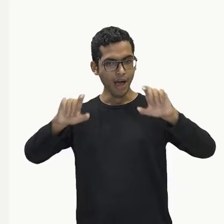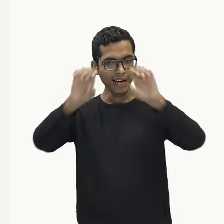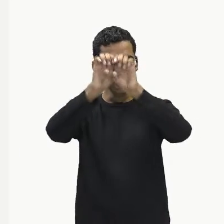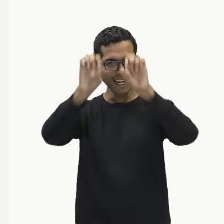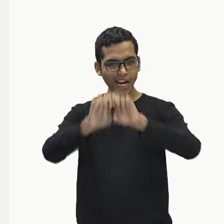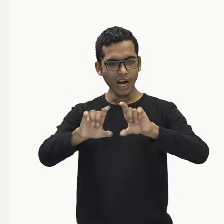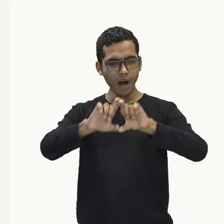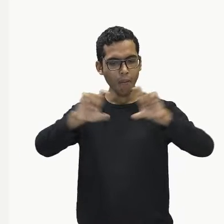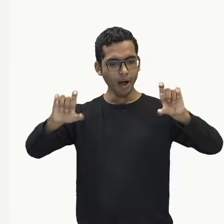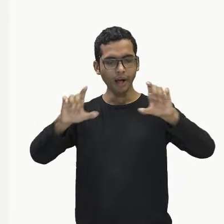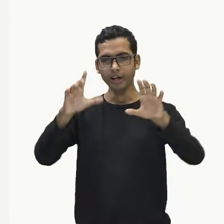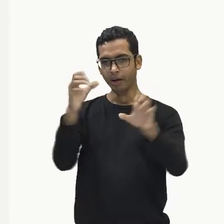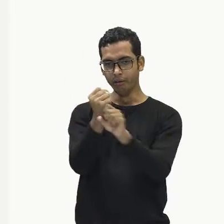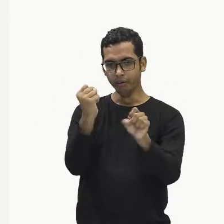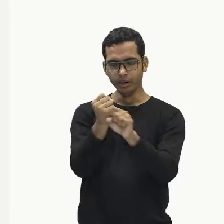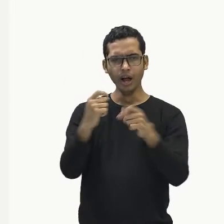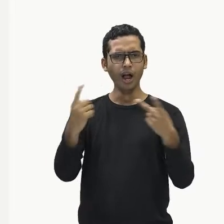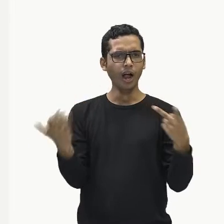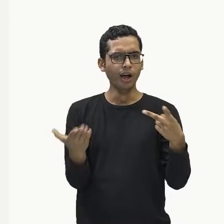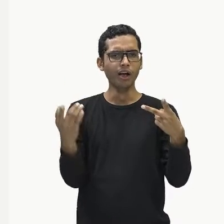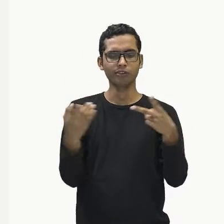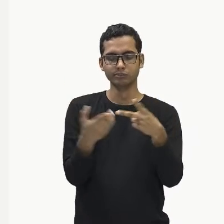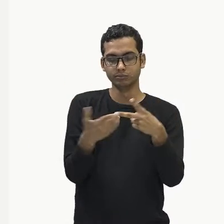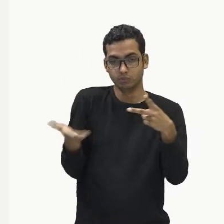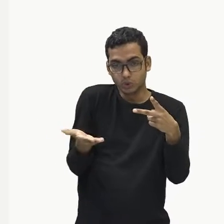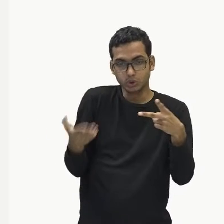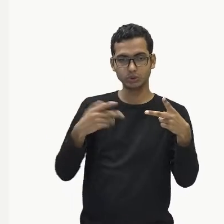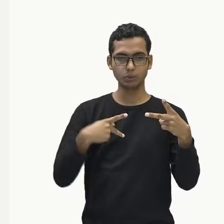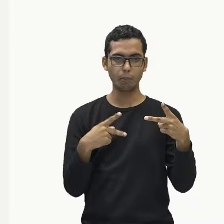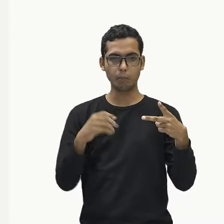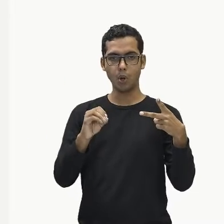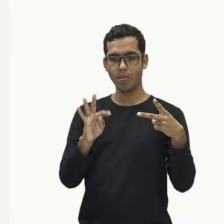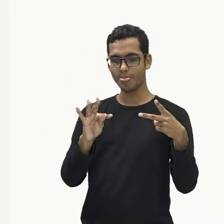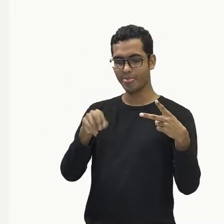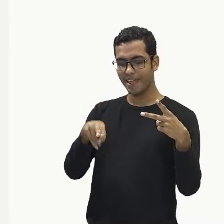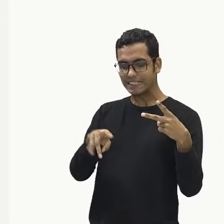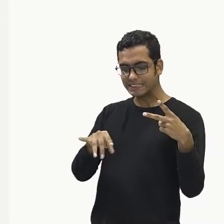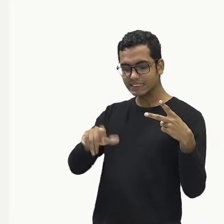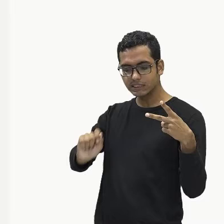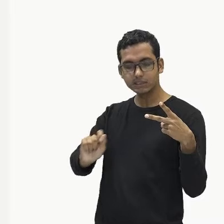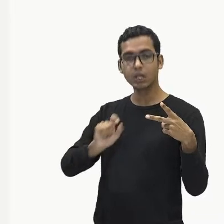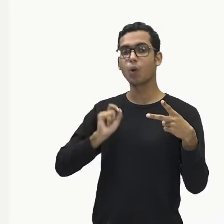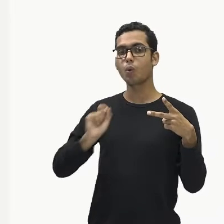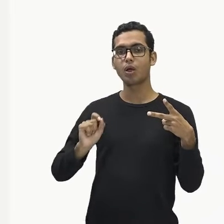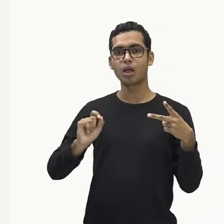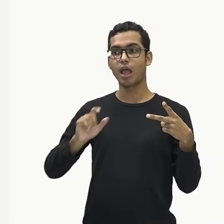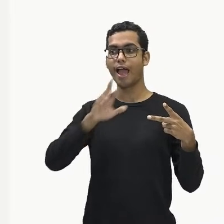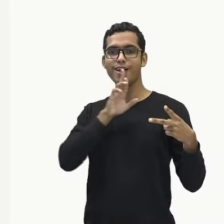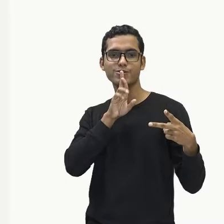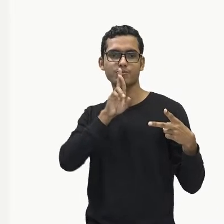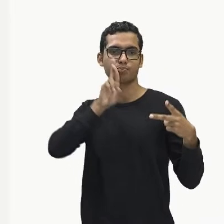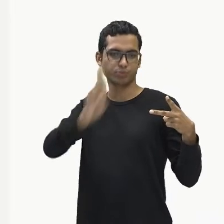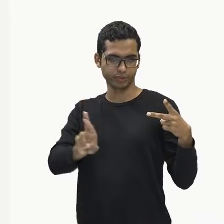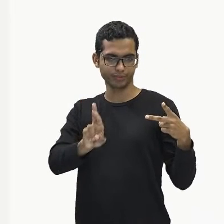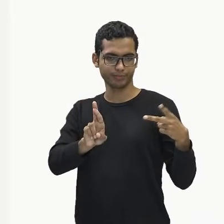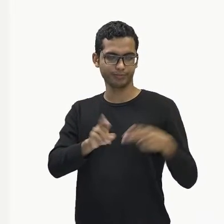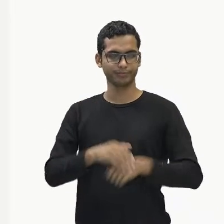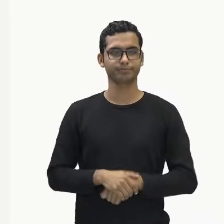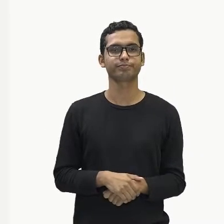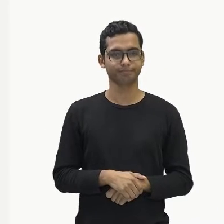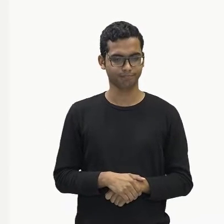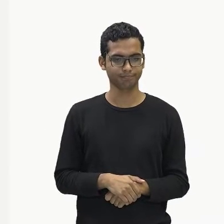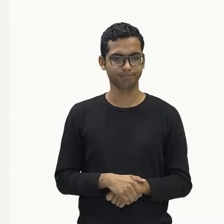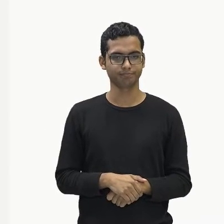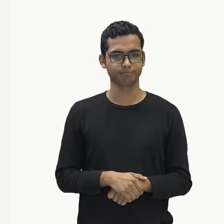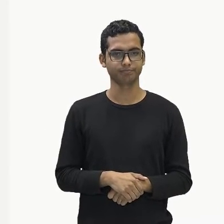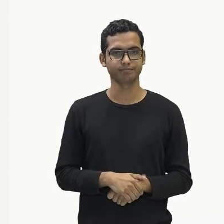desenvolver. Potência já é o resultado dessa operação. Então, aqui na